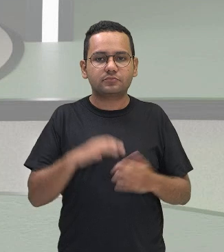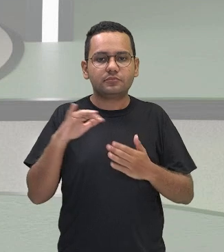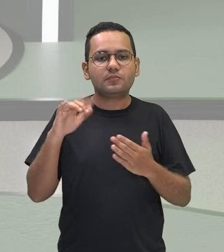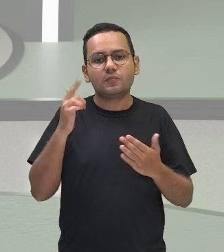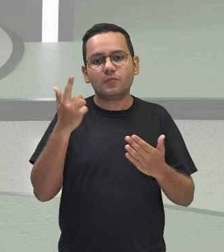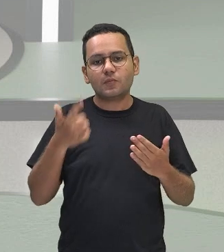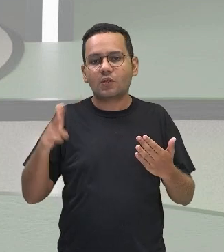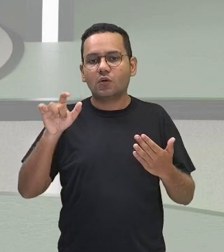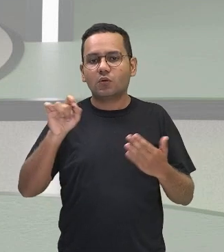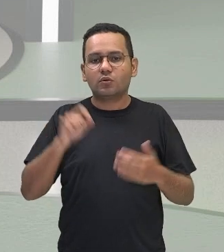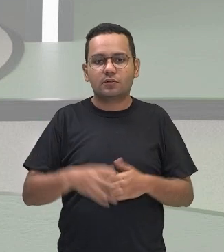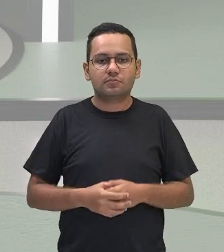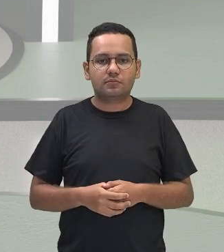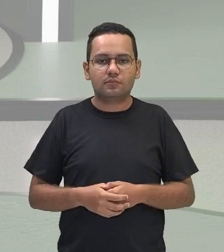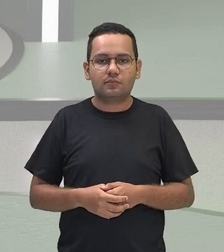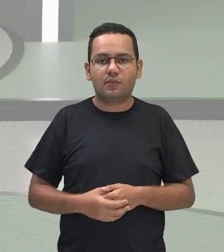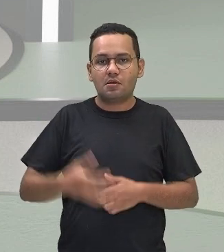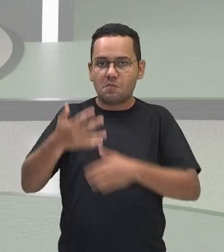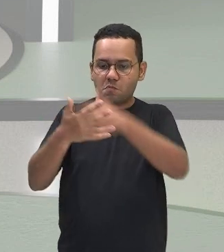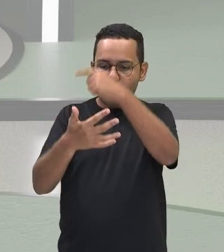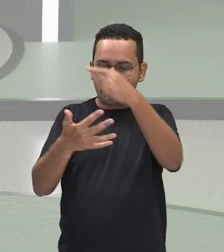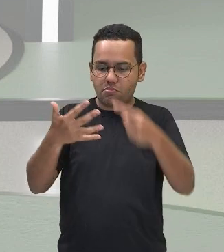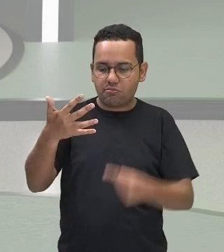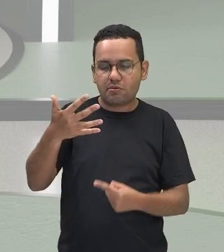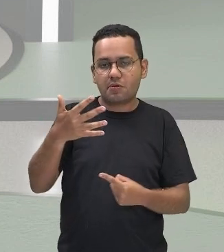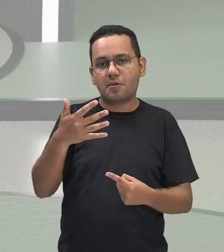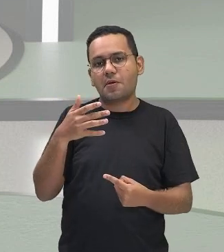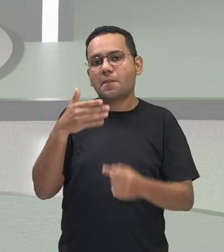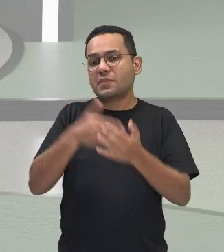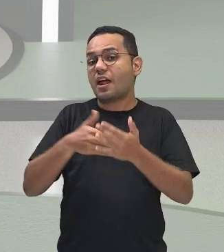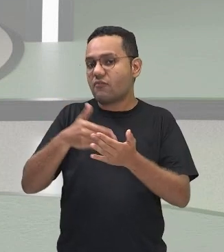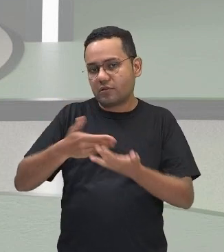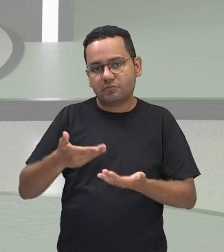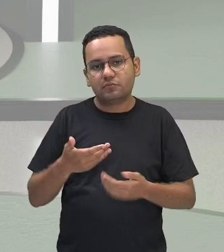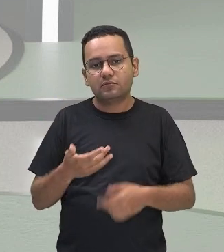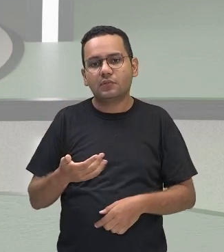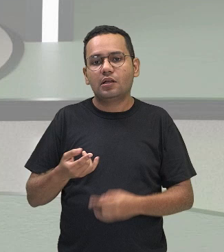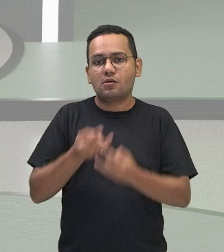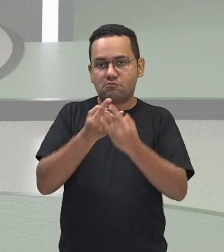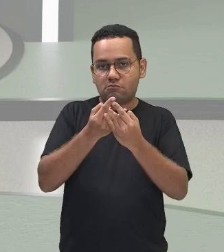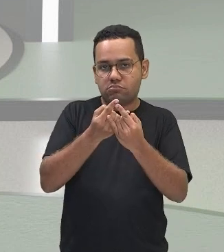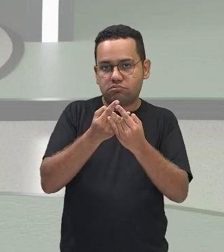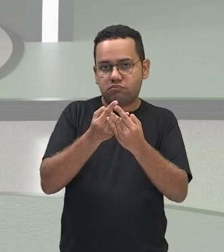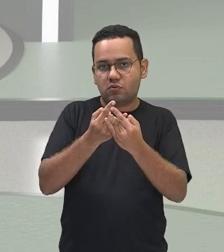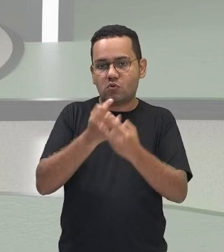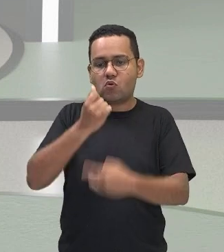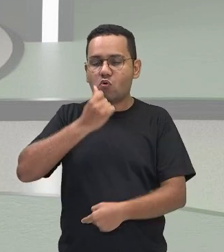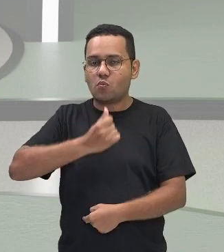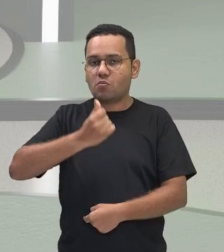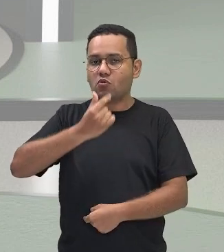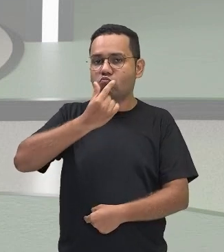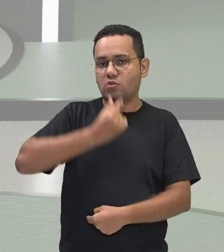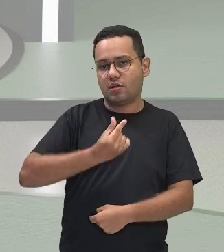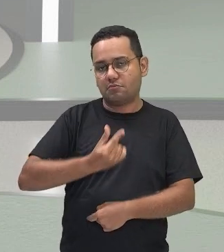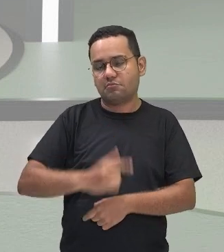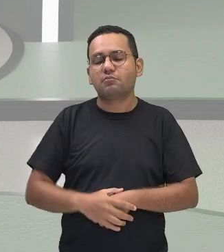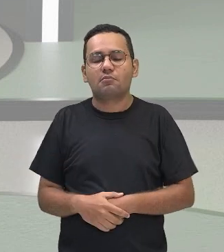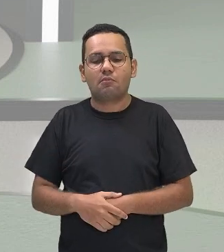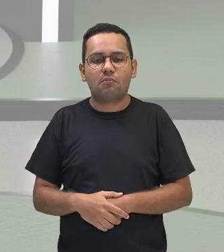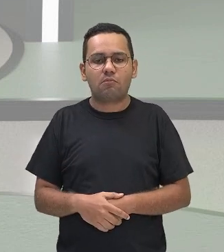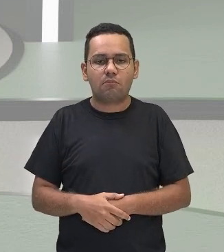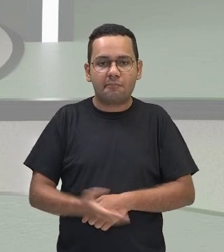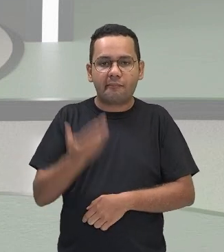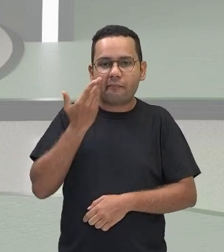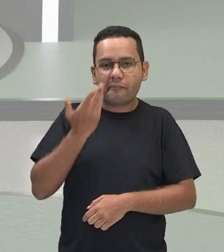conhecido são os preservativos, né, a camisinha masculina e a camisinha feminina, também conhecidos como preservativos, né?